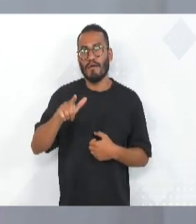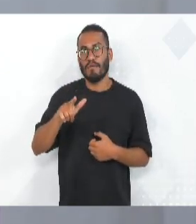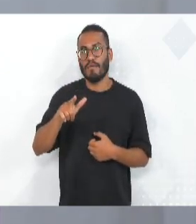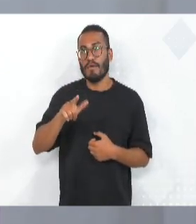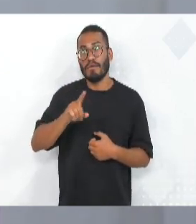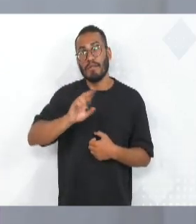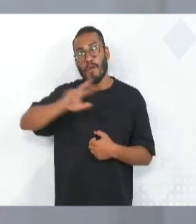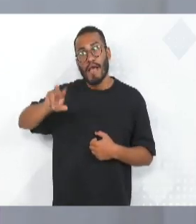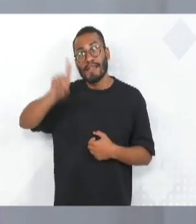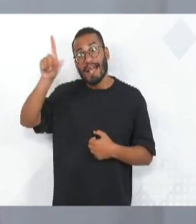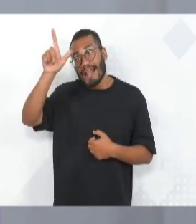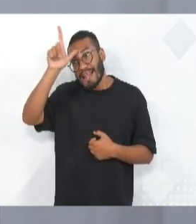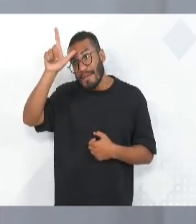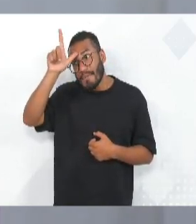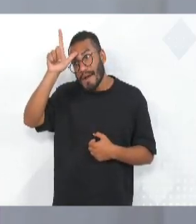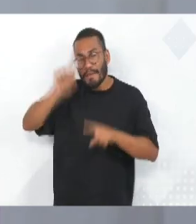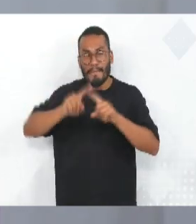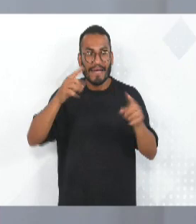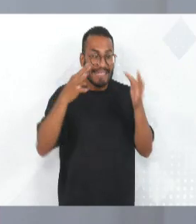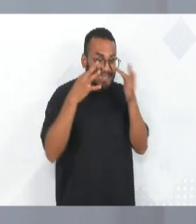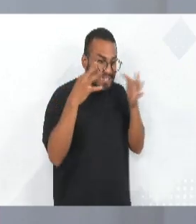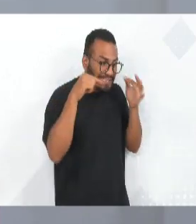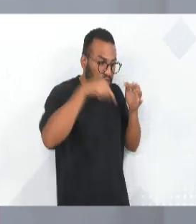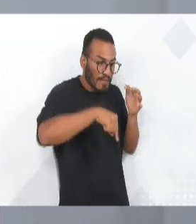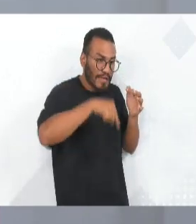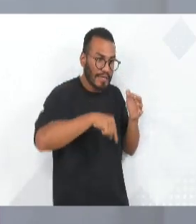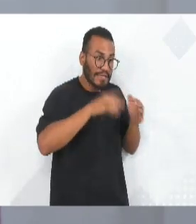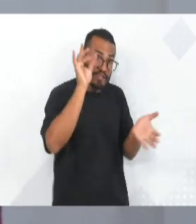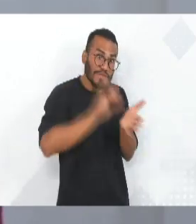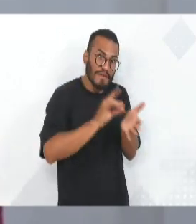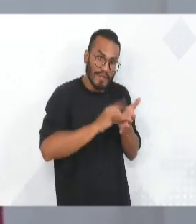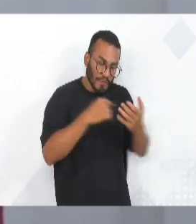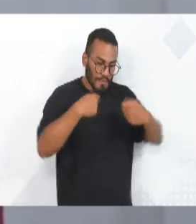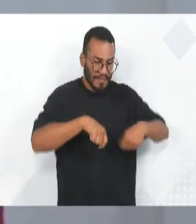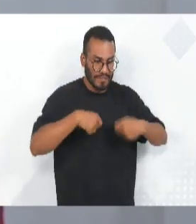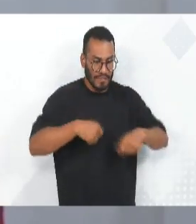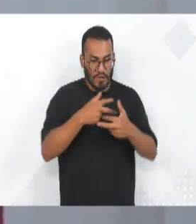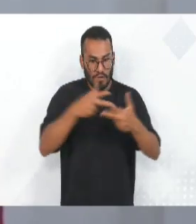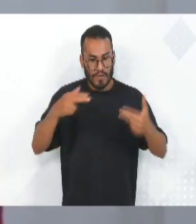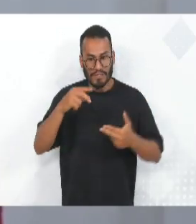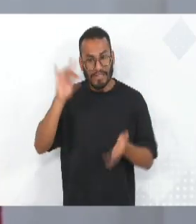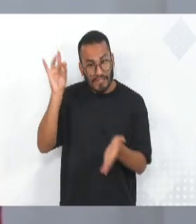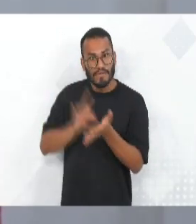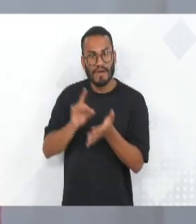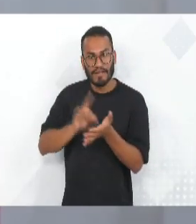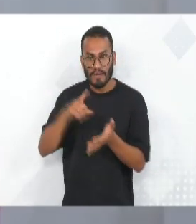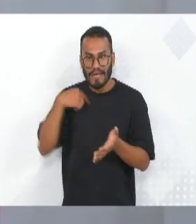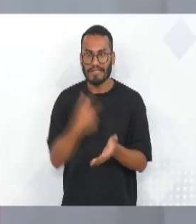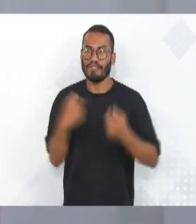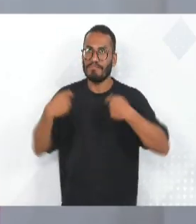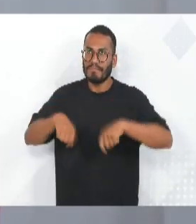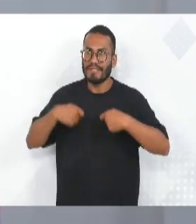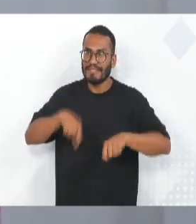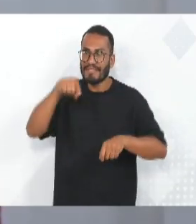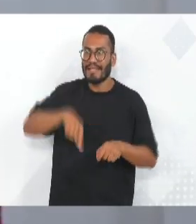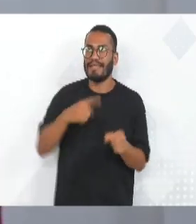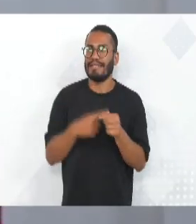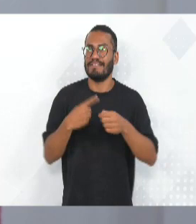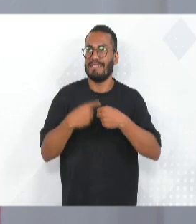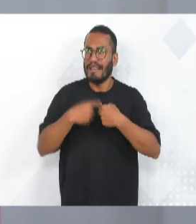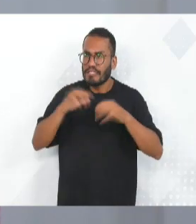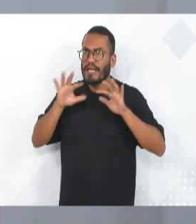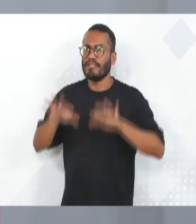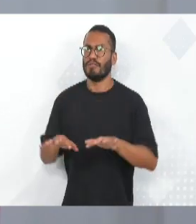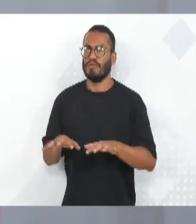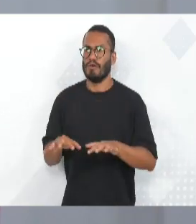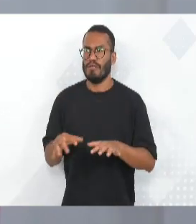e prestar atenção aqui naquilo que a gente de fato precisa as coisas que a gente realmente necessita aqui na nossa cidade é isso